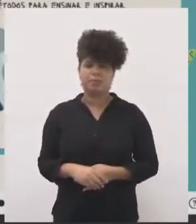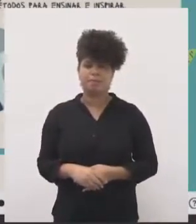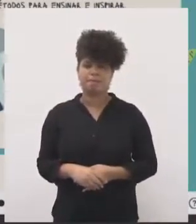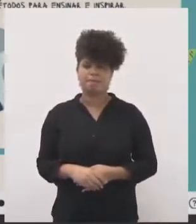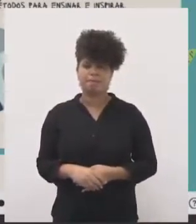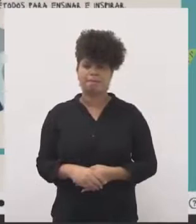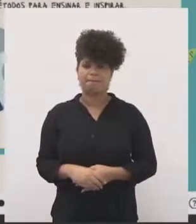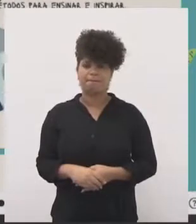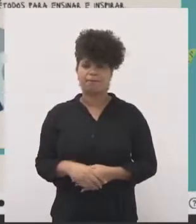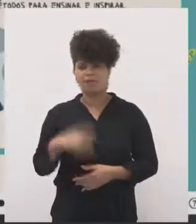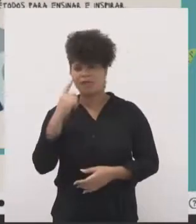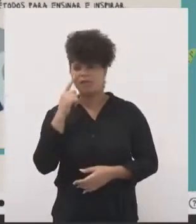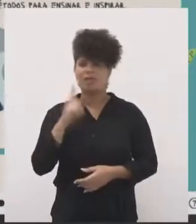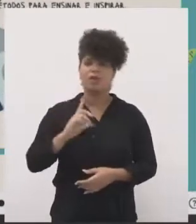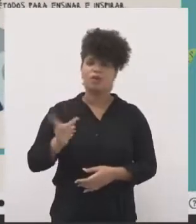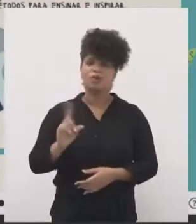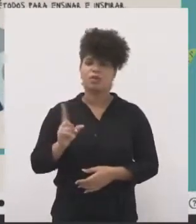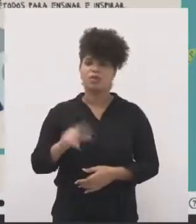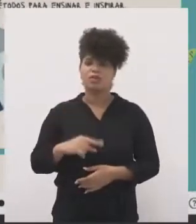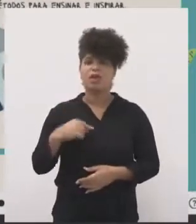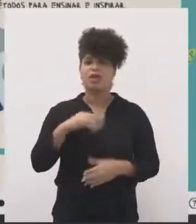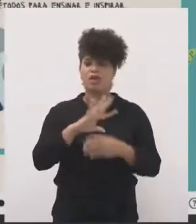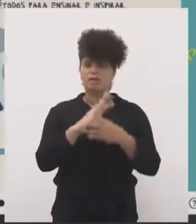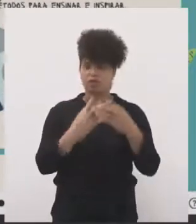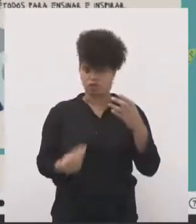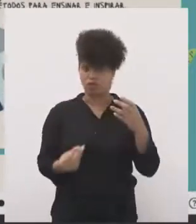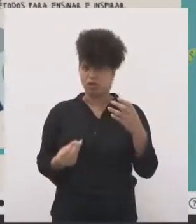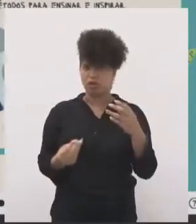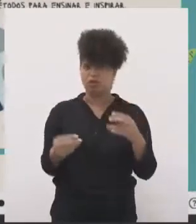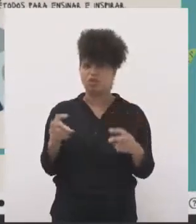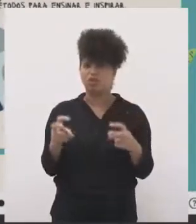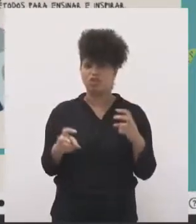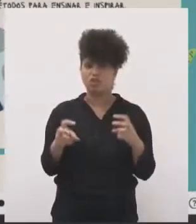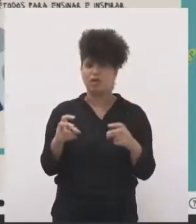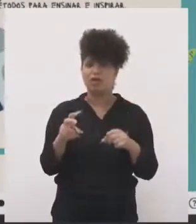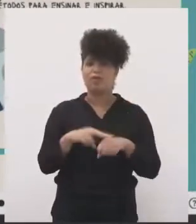Vou ver se tem alguma coisa. Deixa eu filtrar por dinossauro verde.